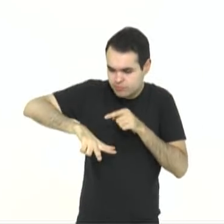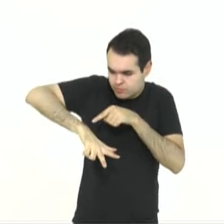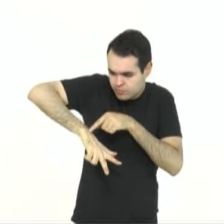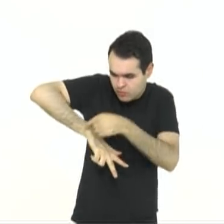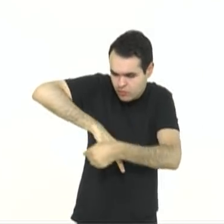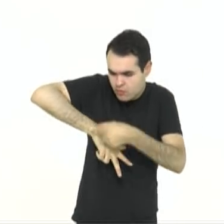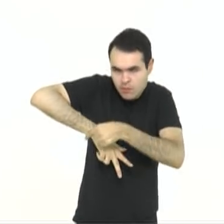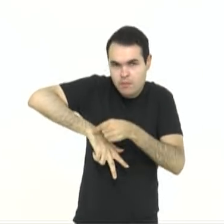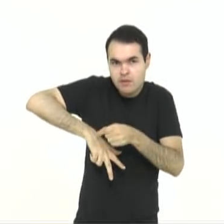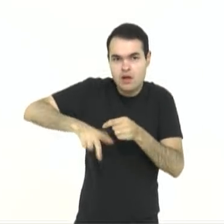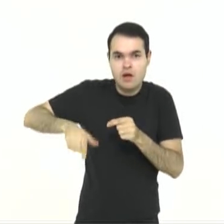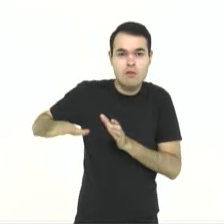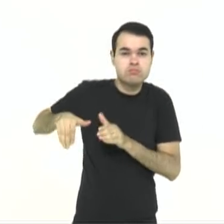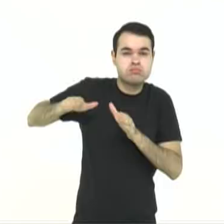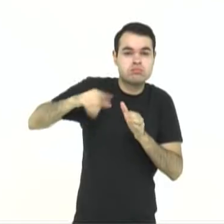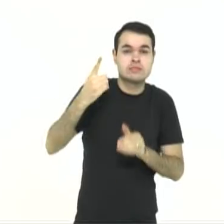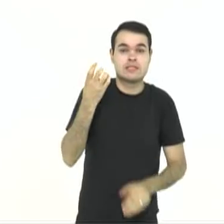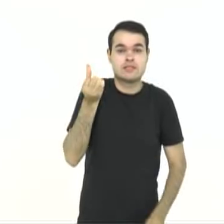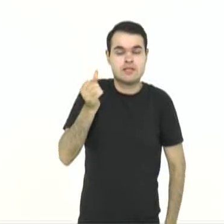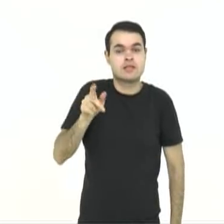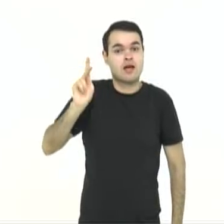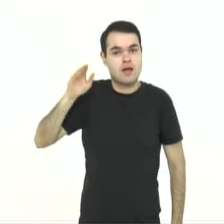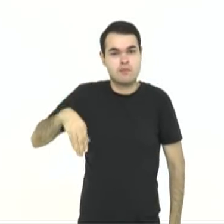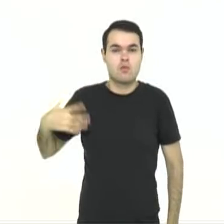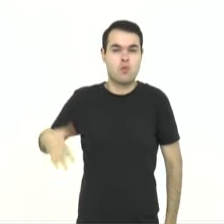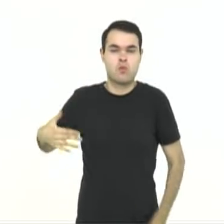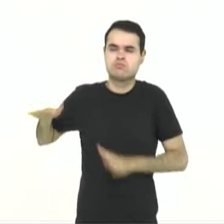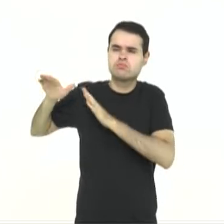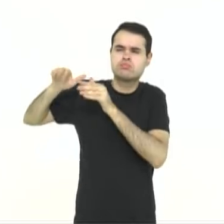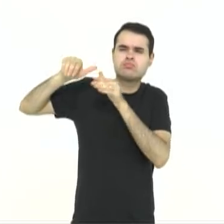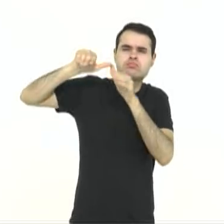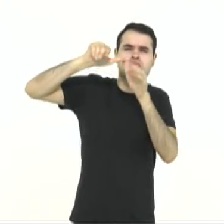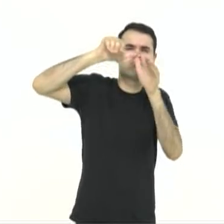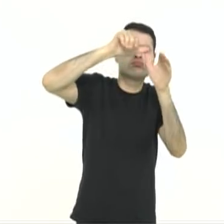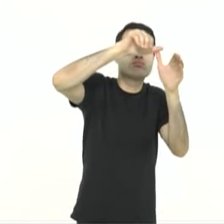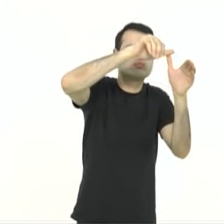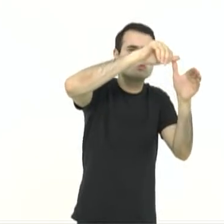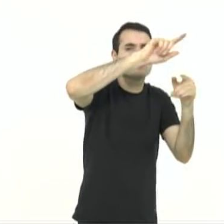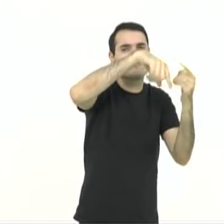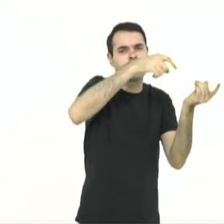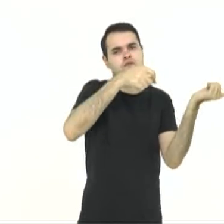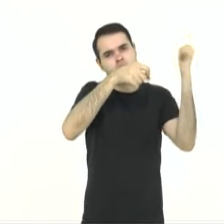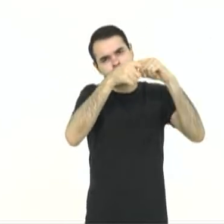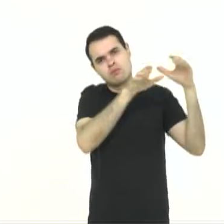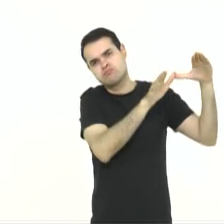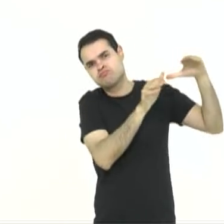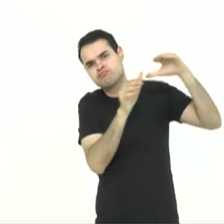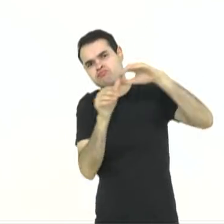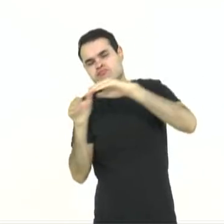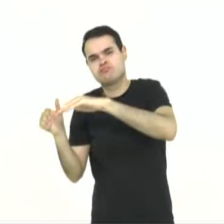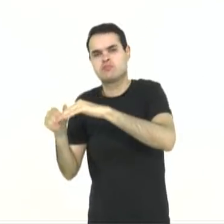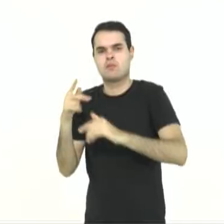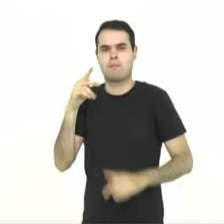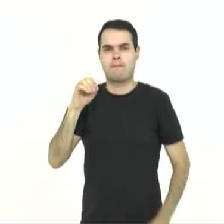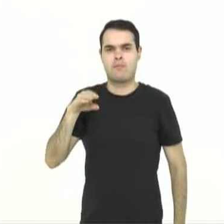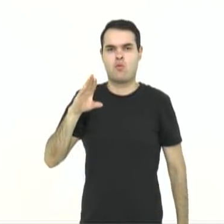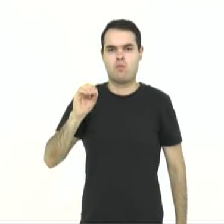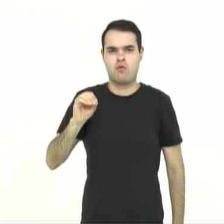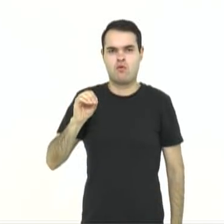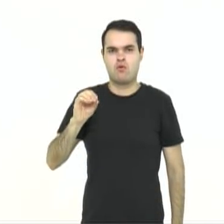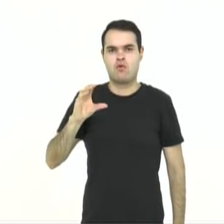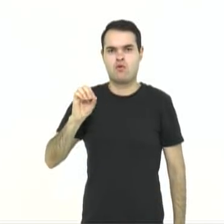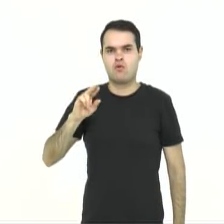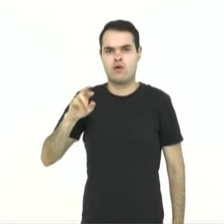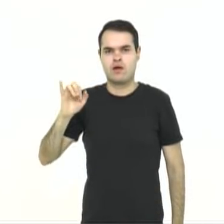de 160 quilômetros e retornar para o local onde foram criados. Há indícios de que esses animais já